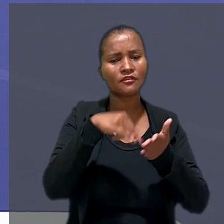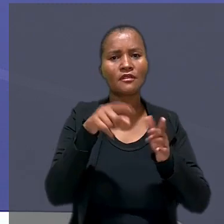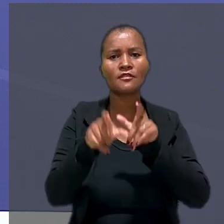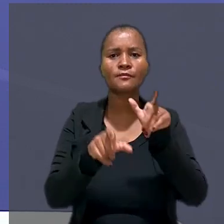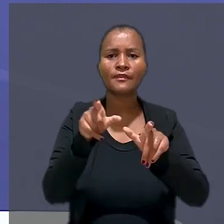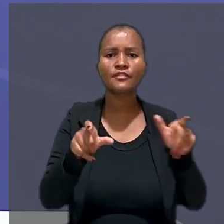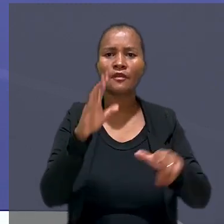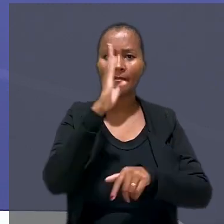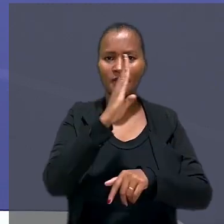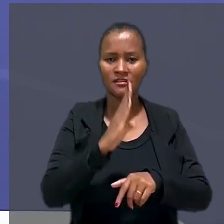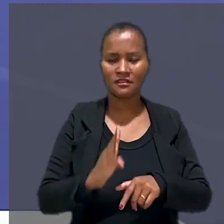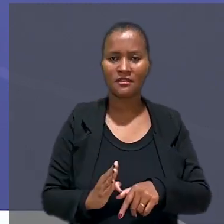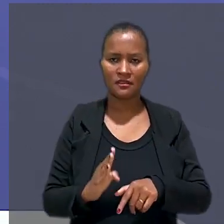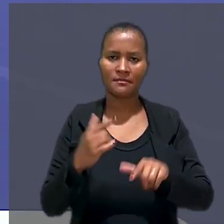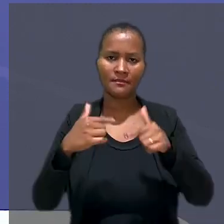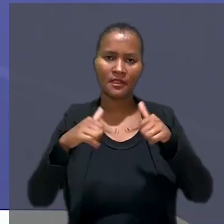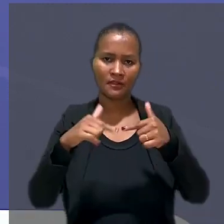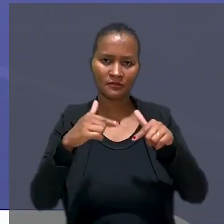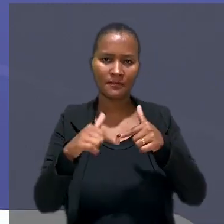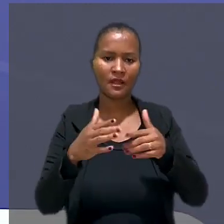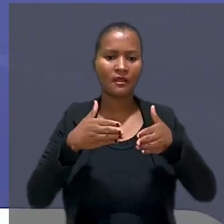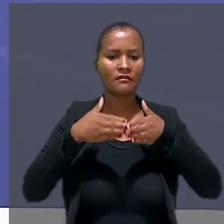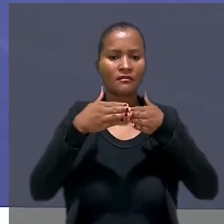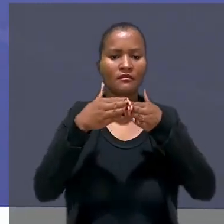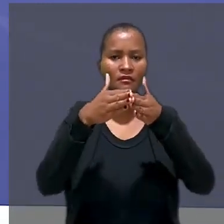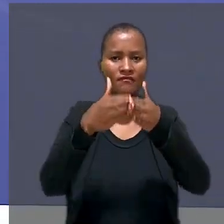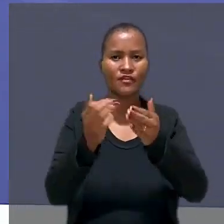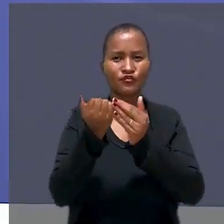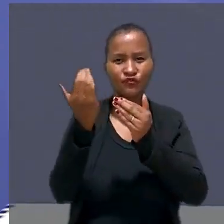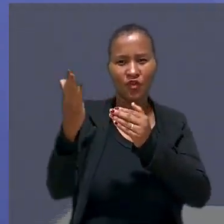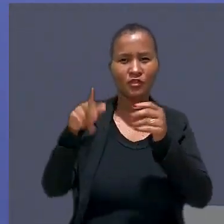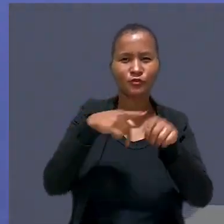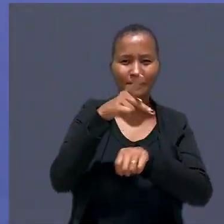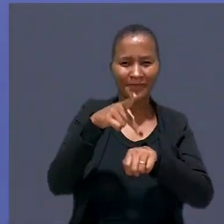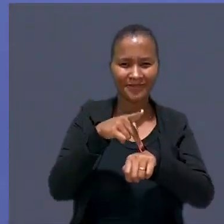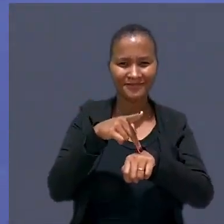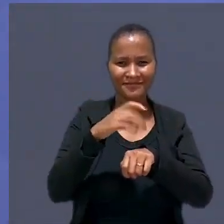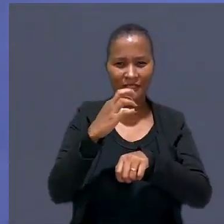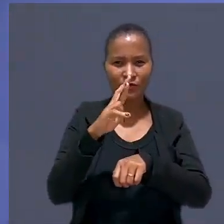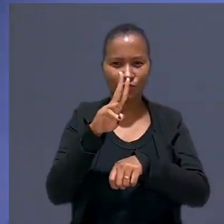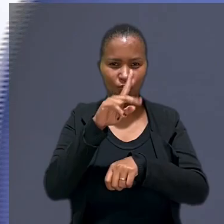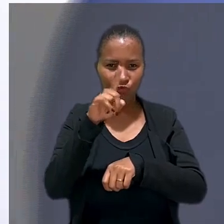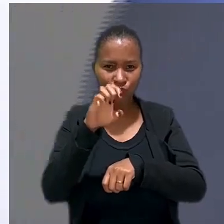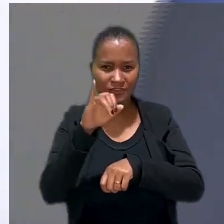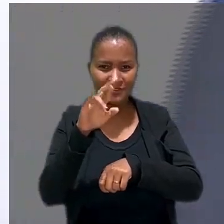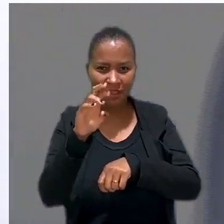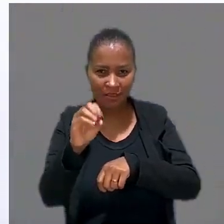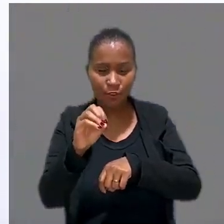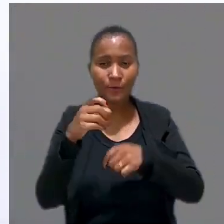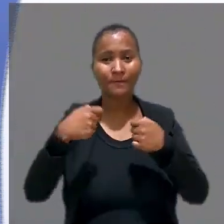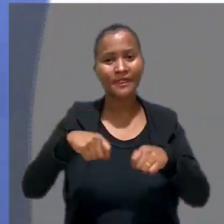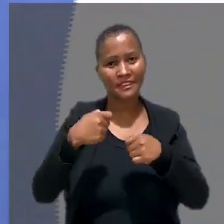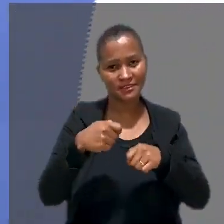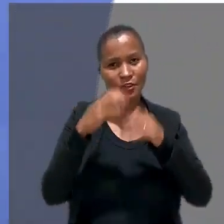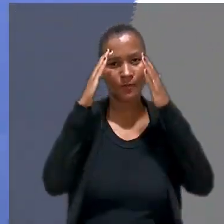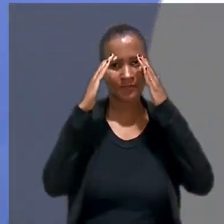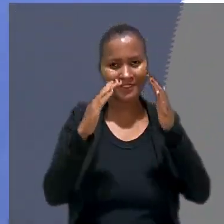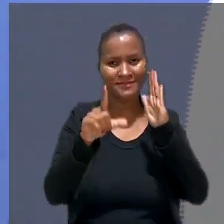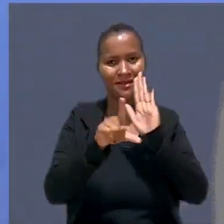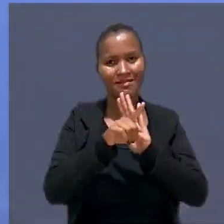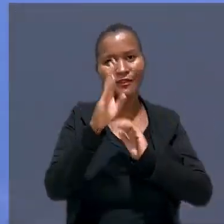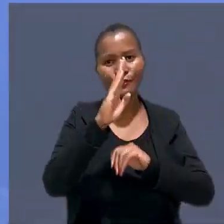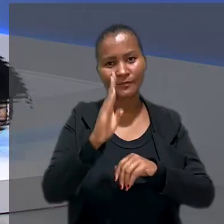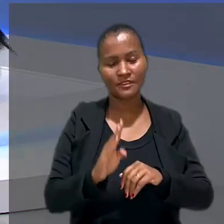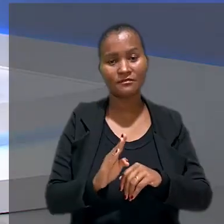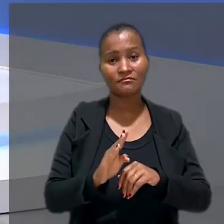As contratações de pessoas brasileiras para trabalho a bordo de navios estrangeiros de cruzeiro devem seguir a legislação